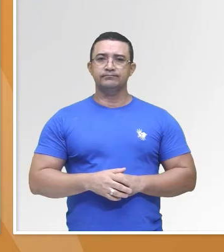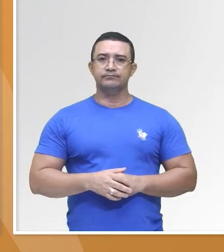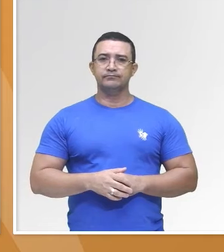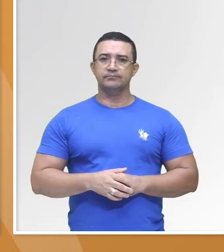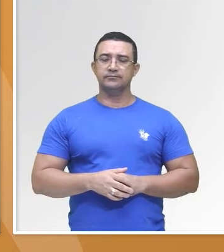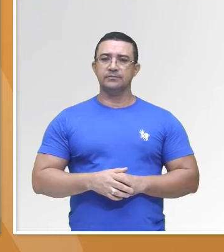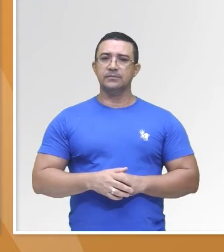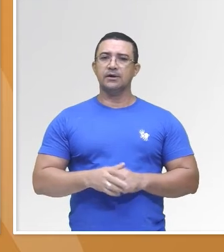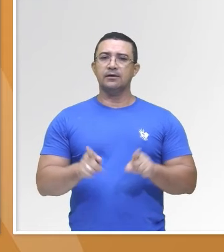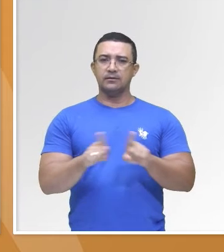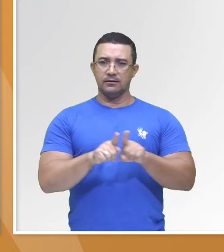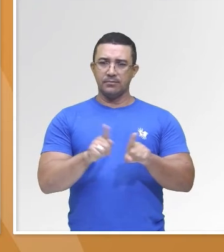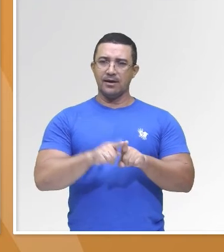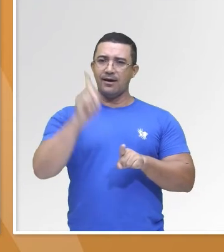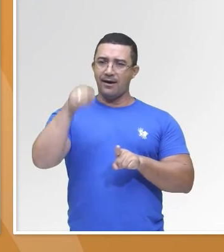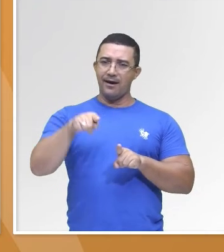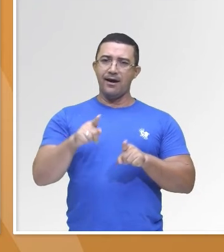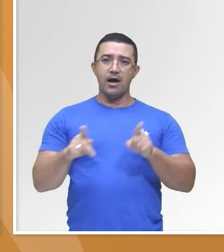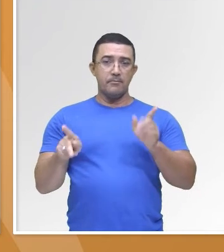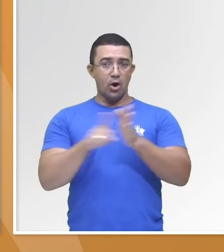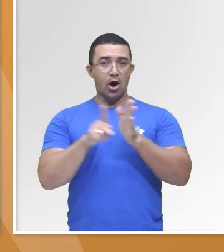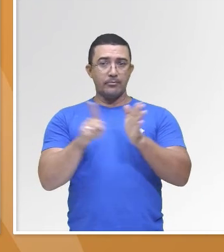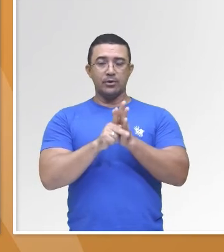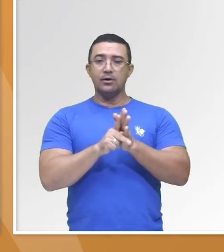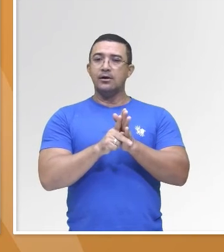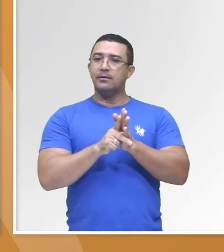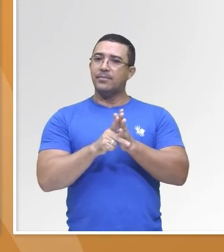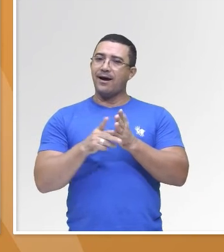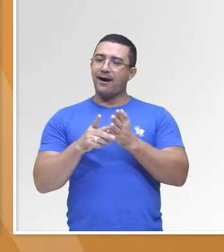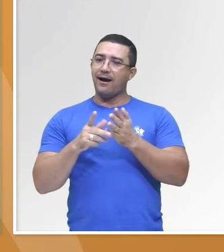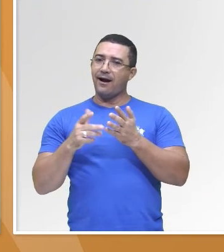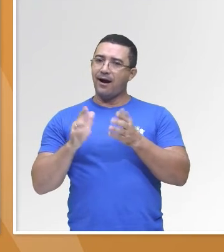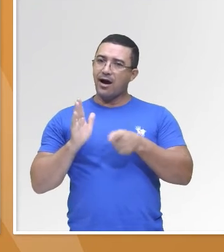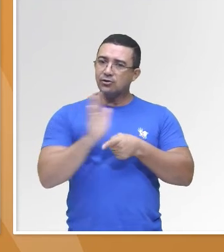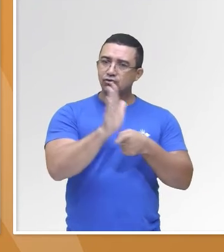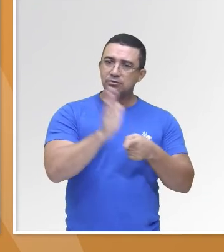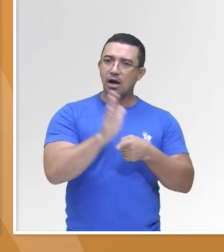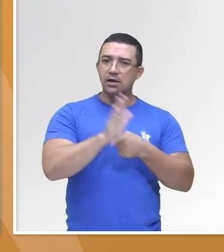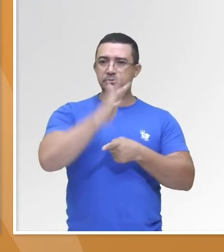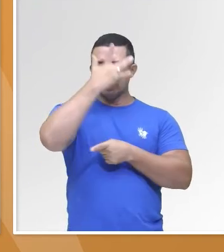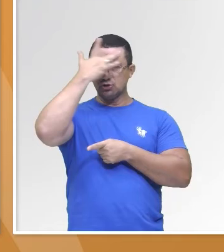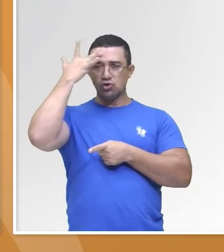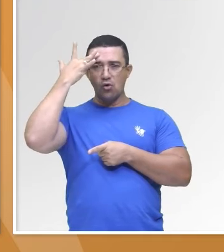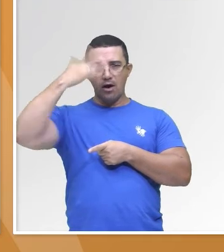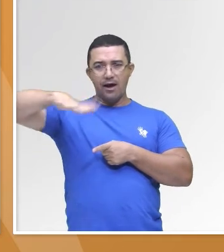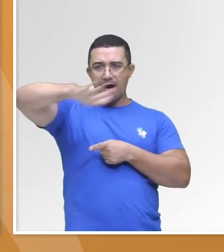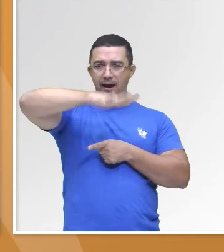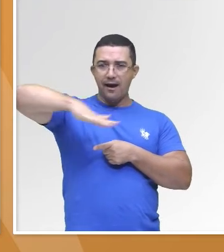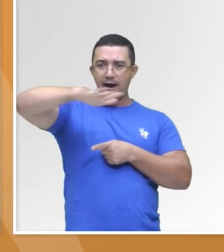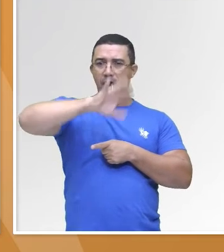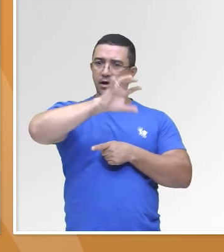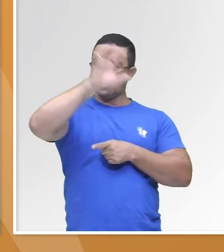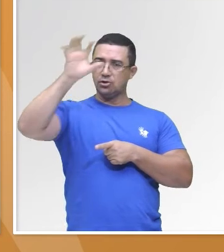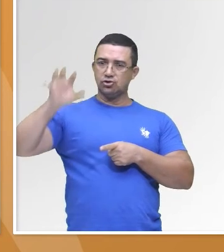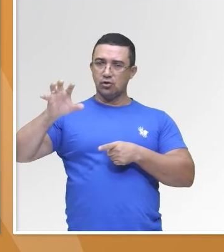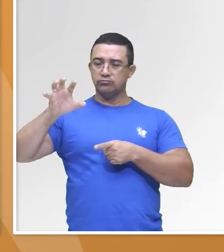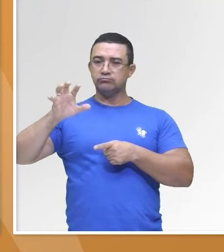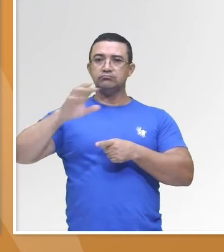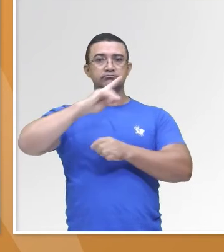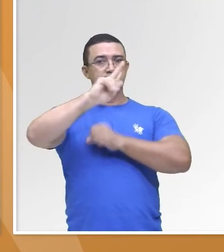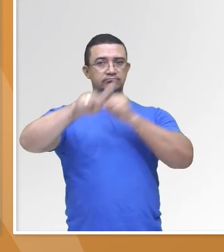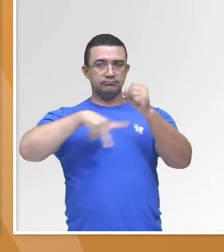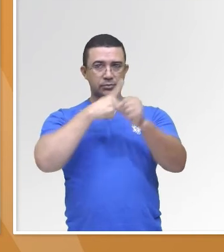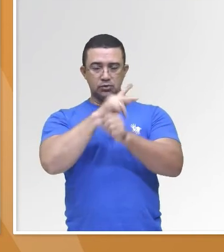foram voltadas para o abastecimento interno da própria região. Depois, elas se